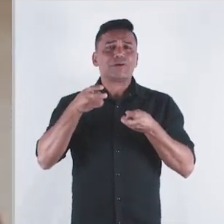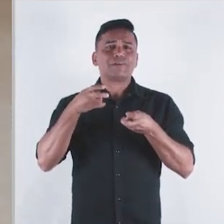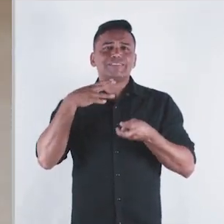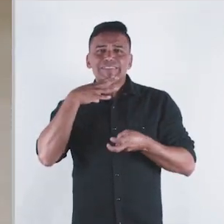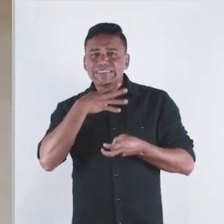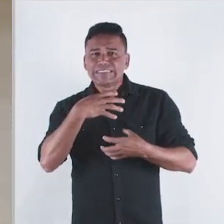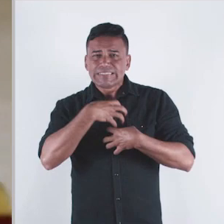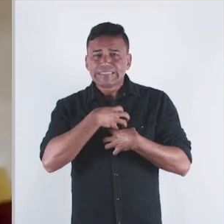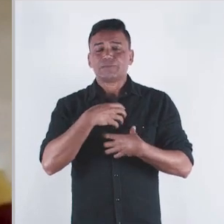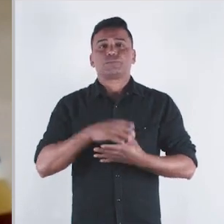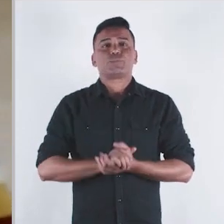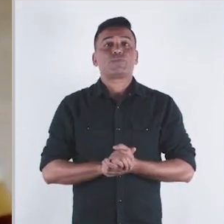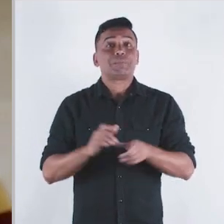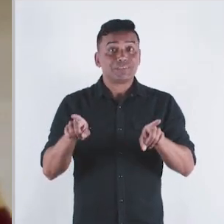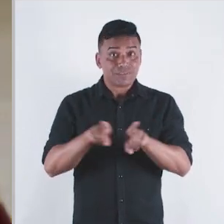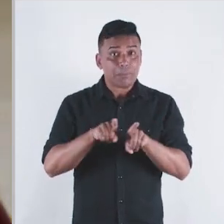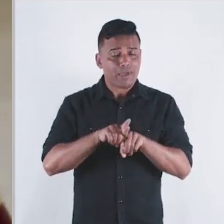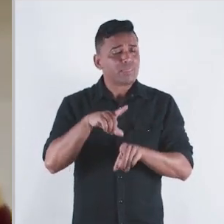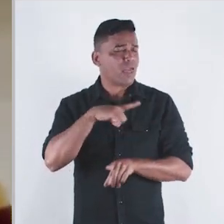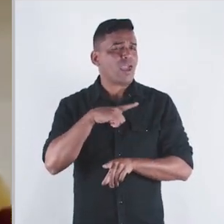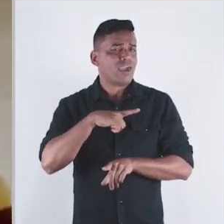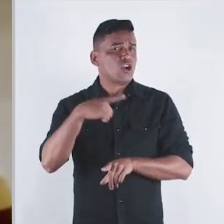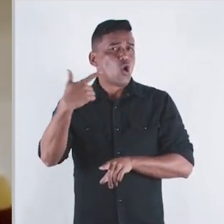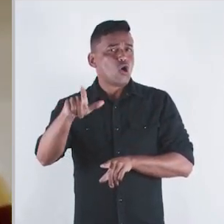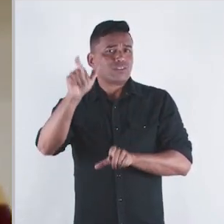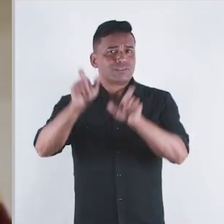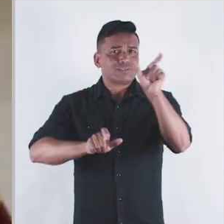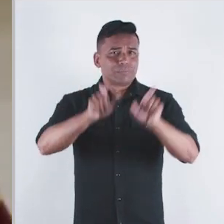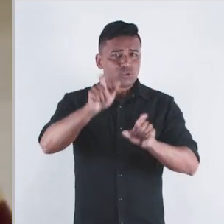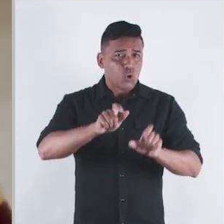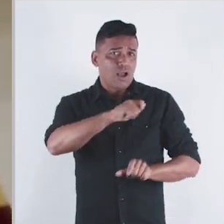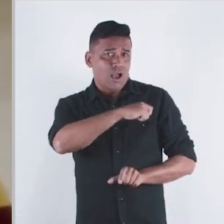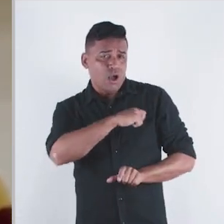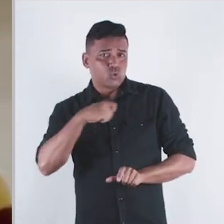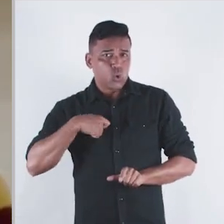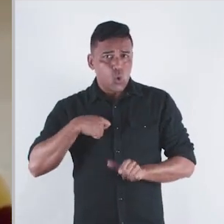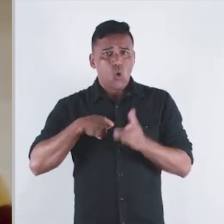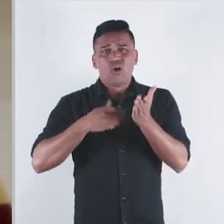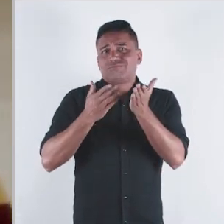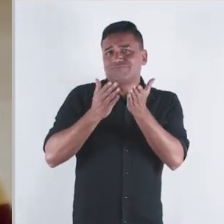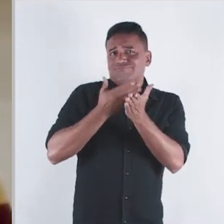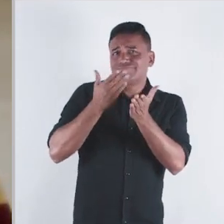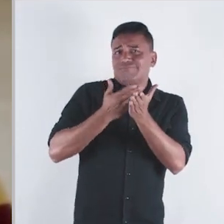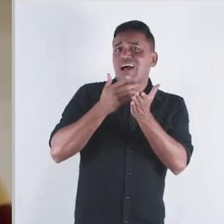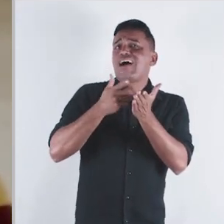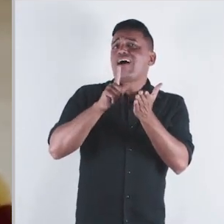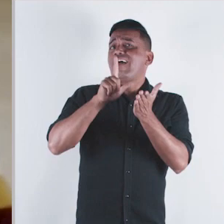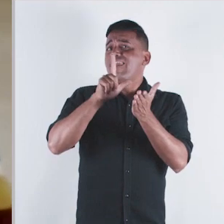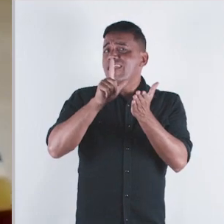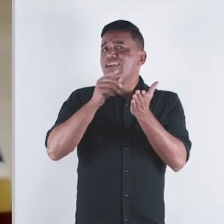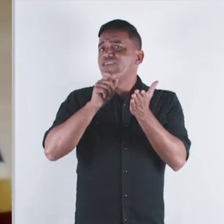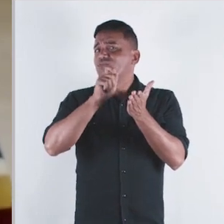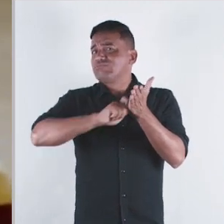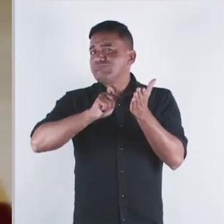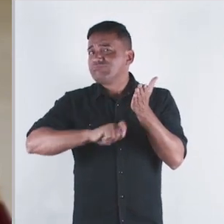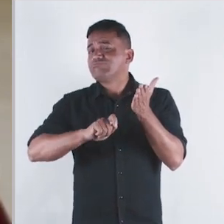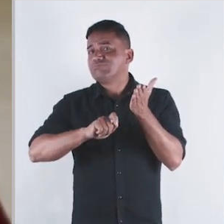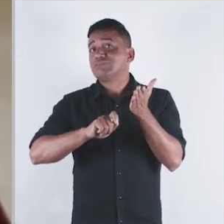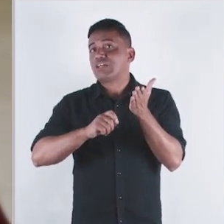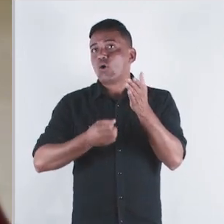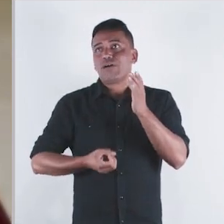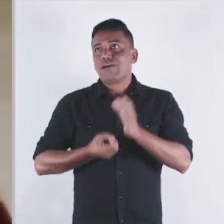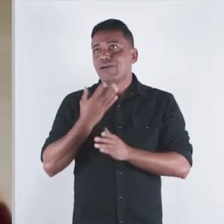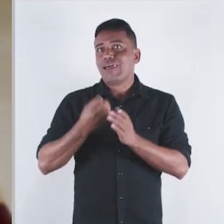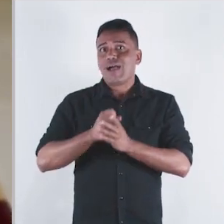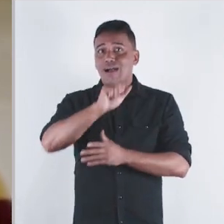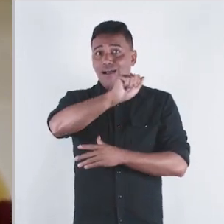nós também temos outros autores e outras obras que, ao invés de criar